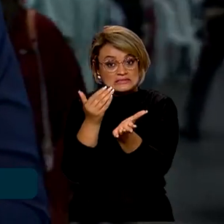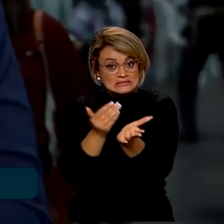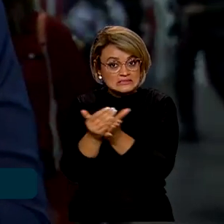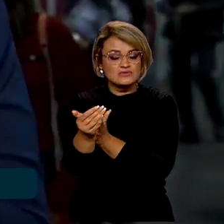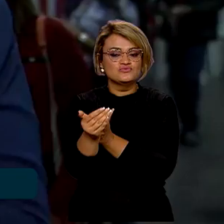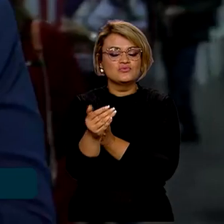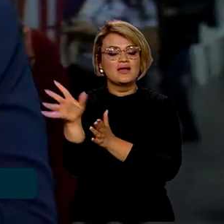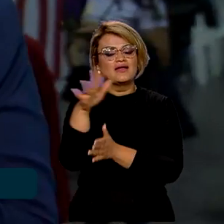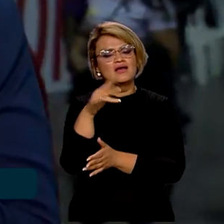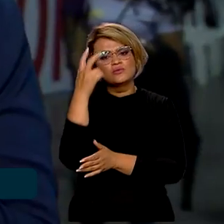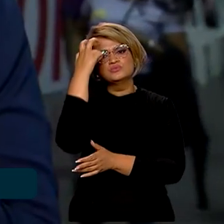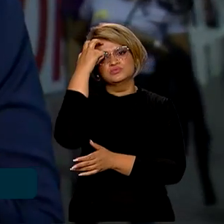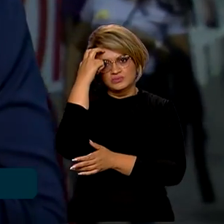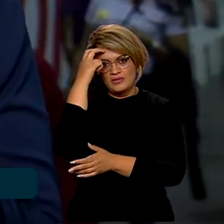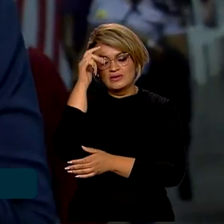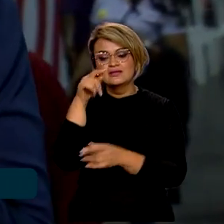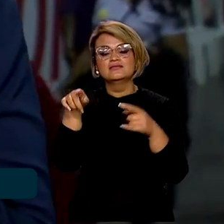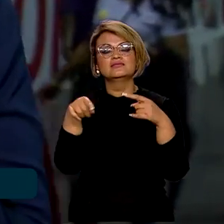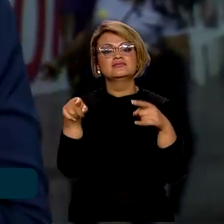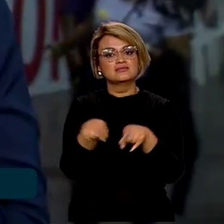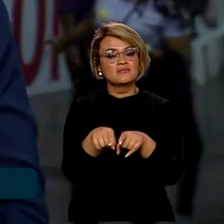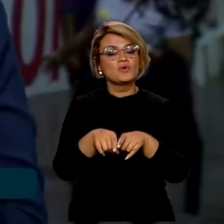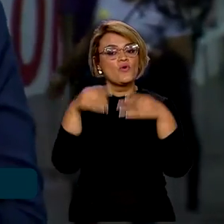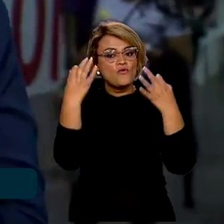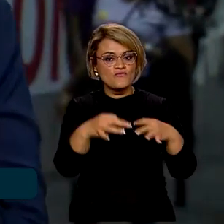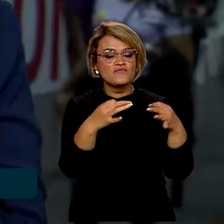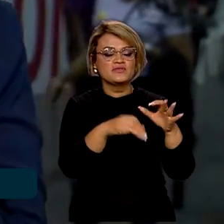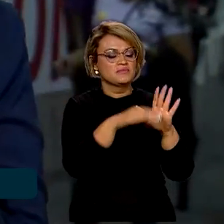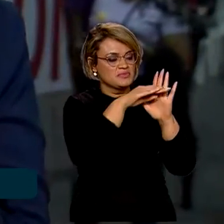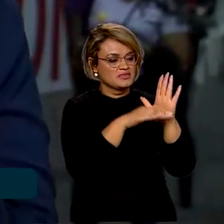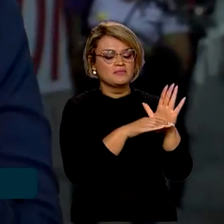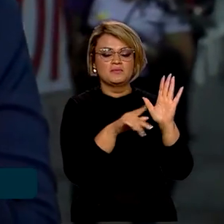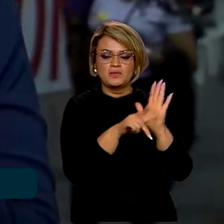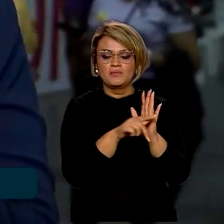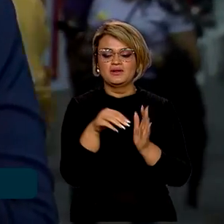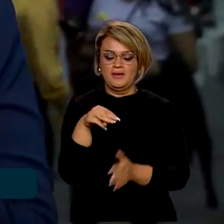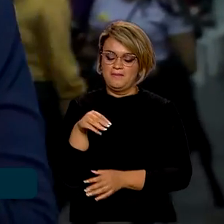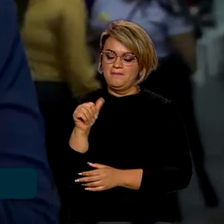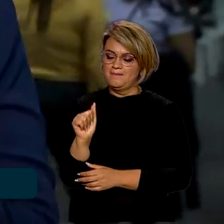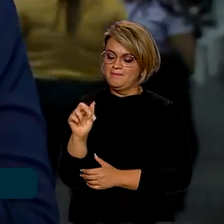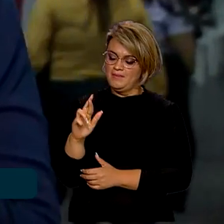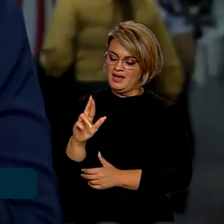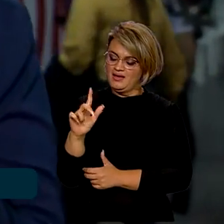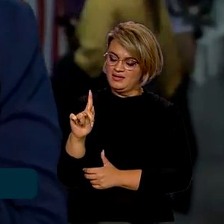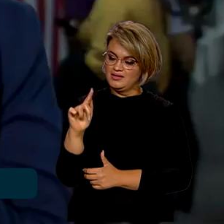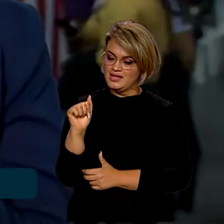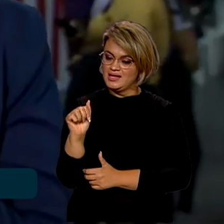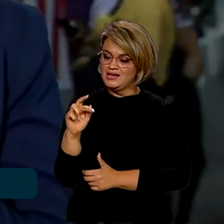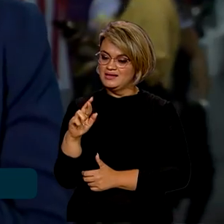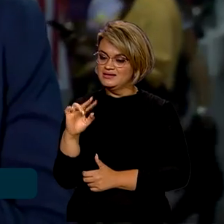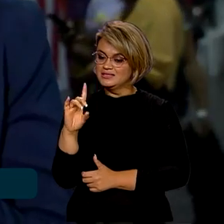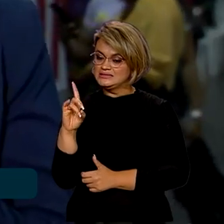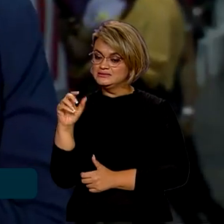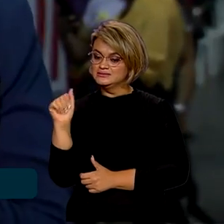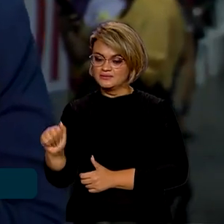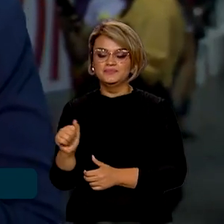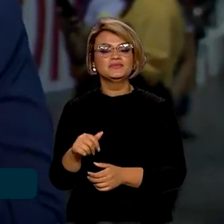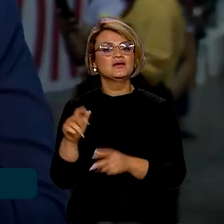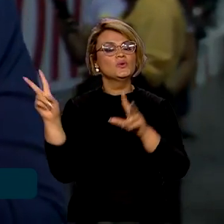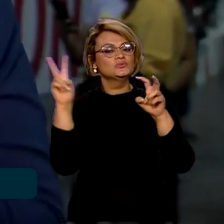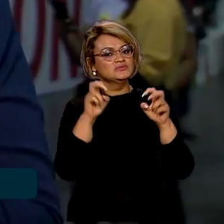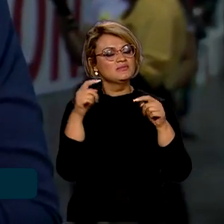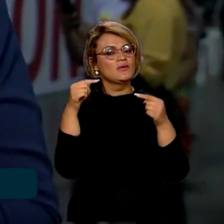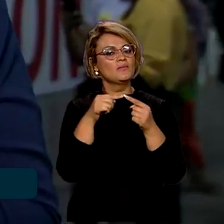momento cultural e também de reafirmação da pauta das margaridas. Este ano, os temas, eles envolvem